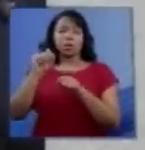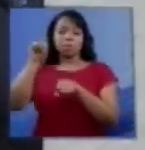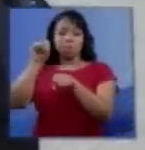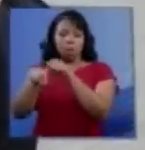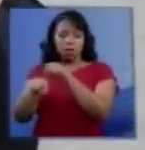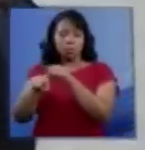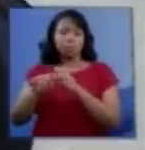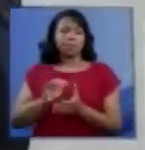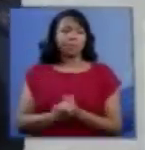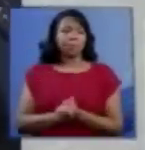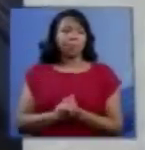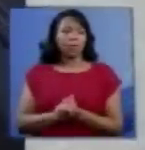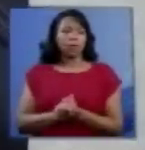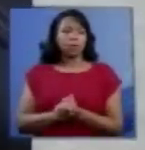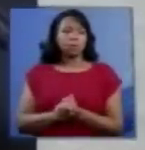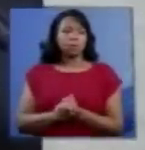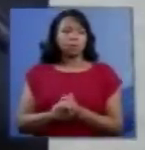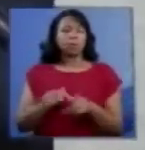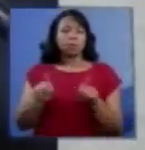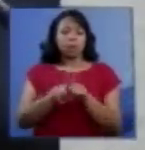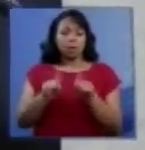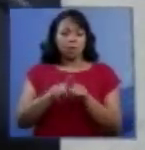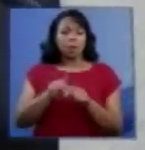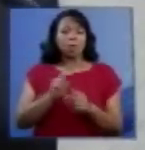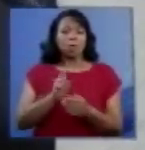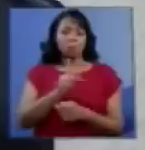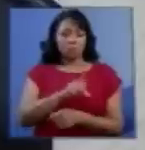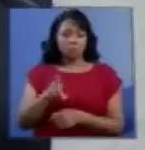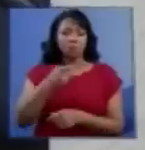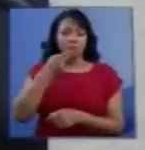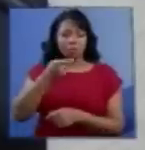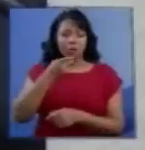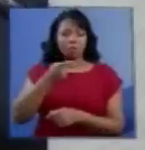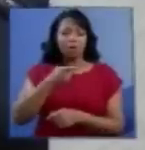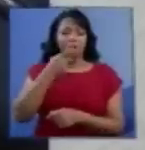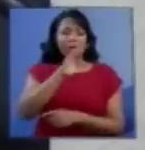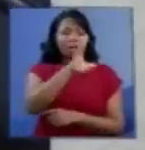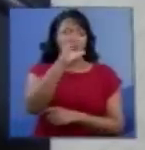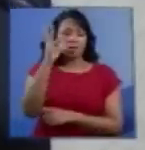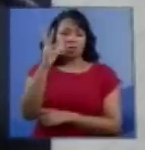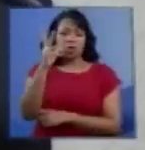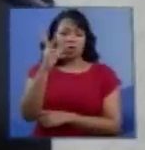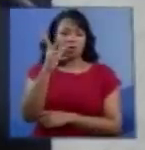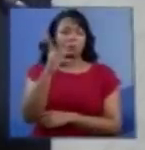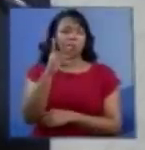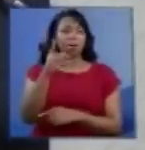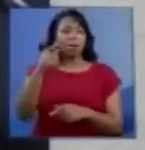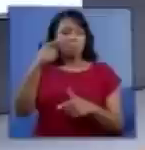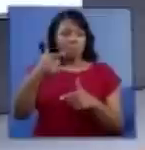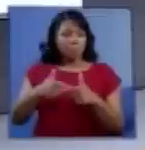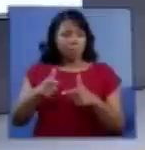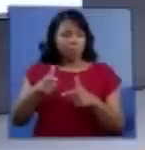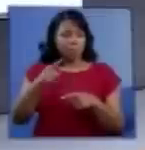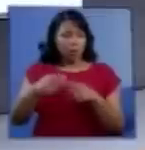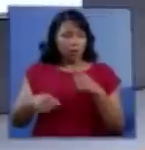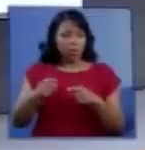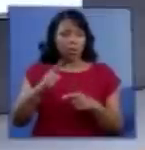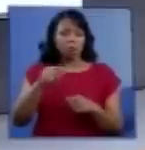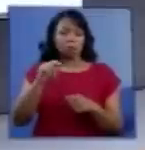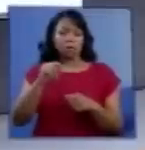e assim ainda Geronimo legan se a natureza Condena não cabe a